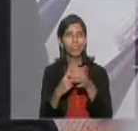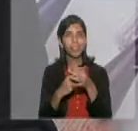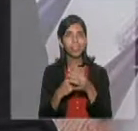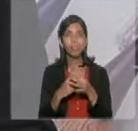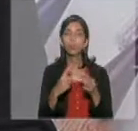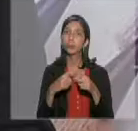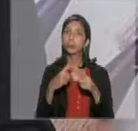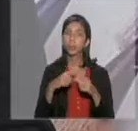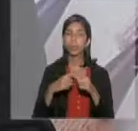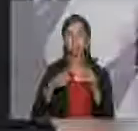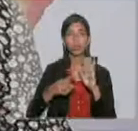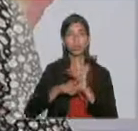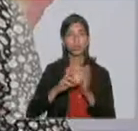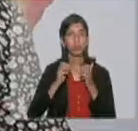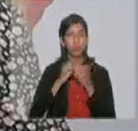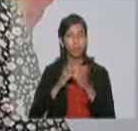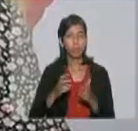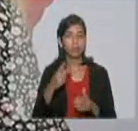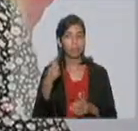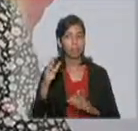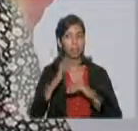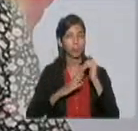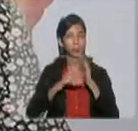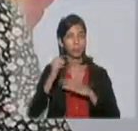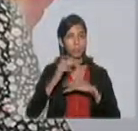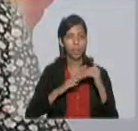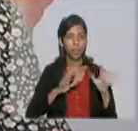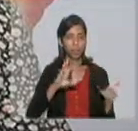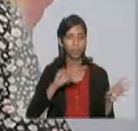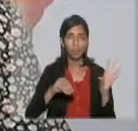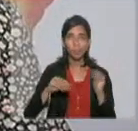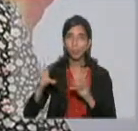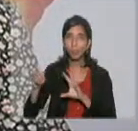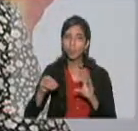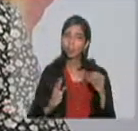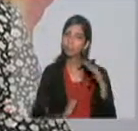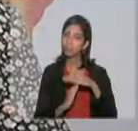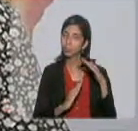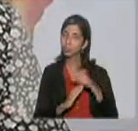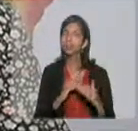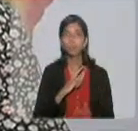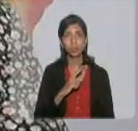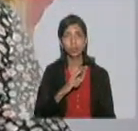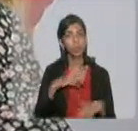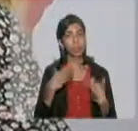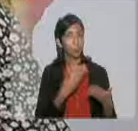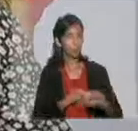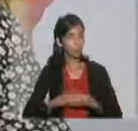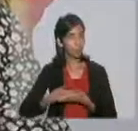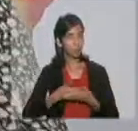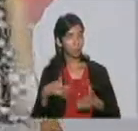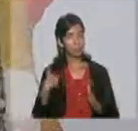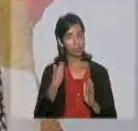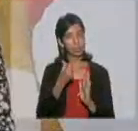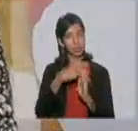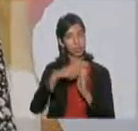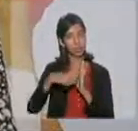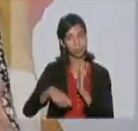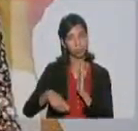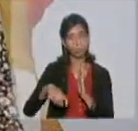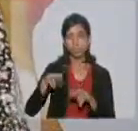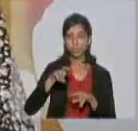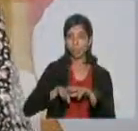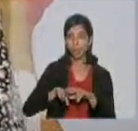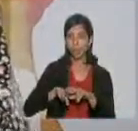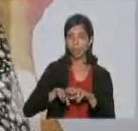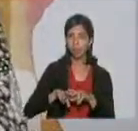Porque no início da introdução alimentar, a habilidade motora da criança ainda é um pouco limitada. Então, um bebê de 6 meses, sentado,